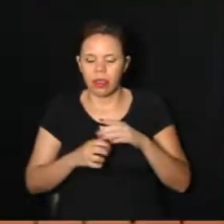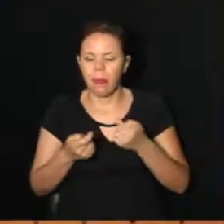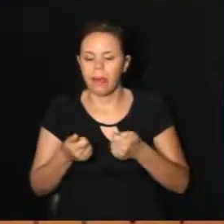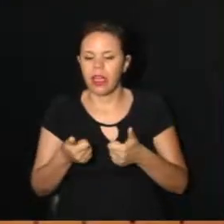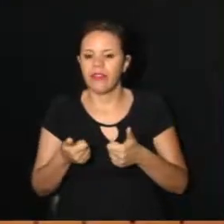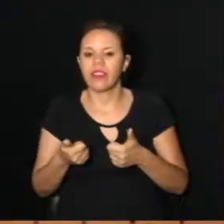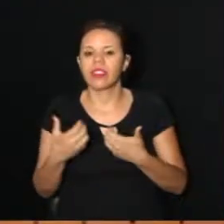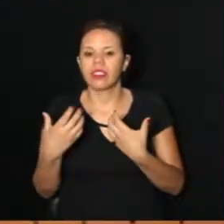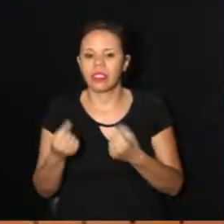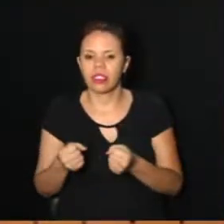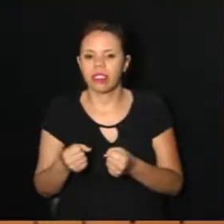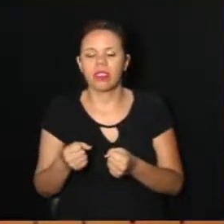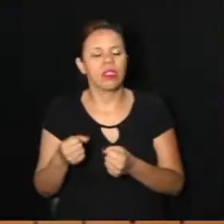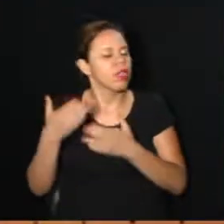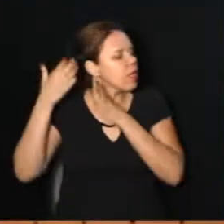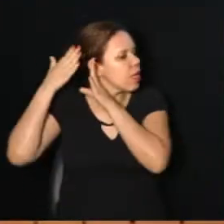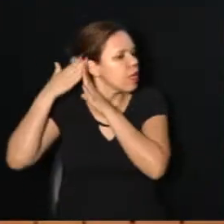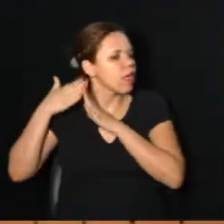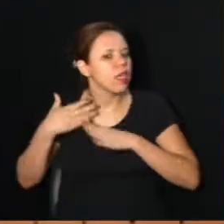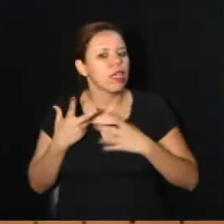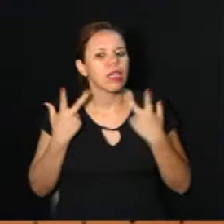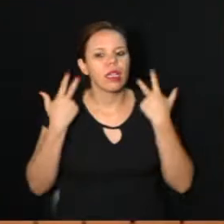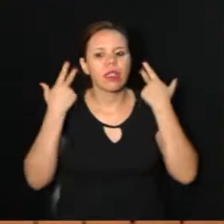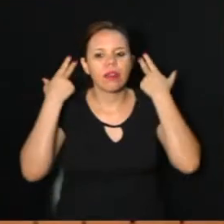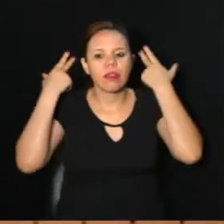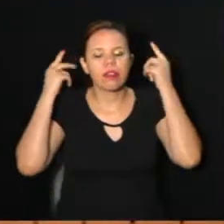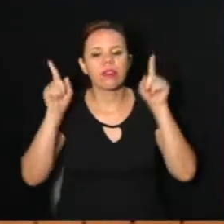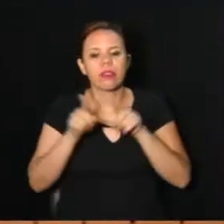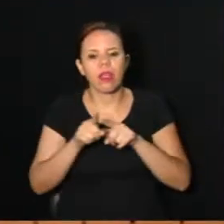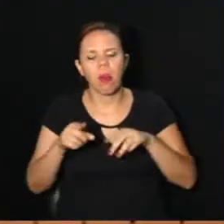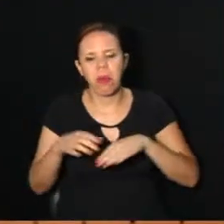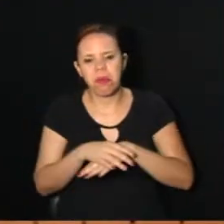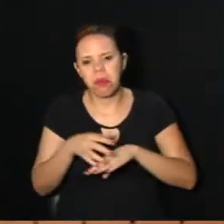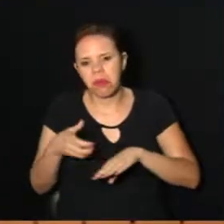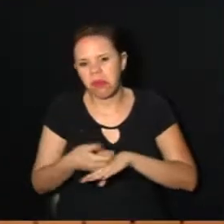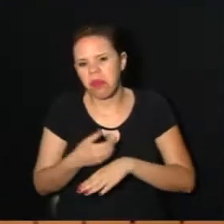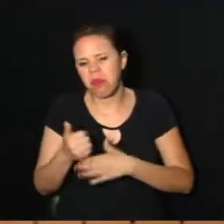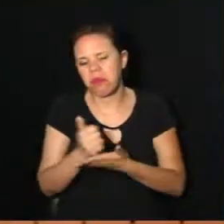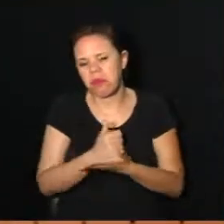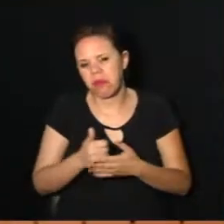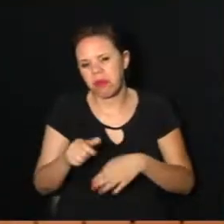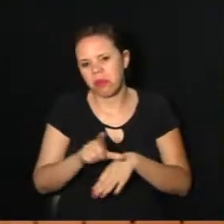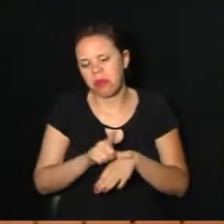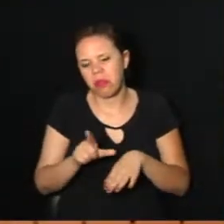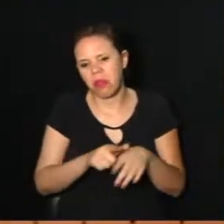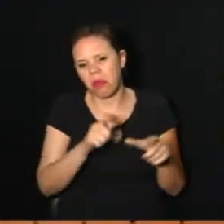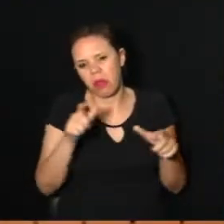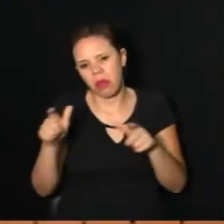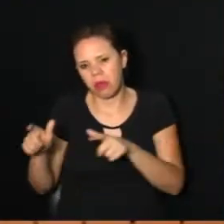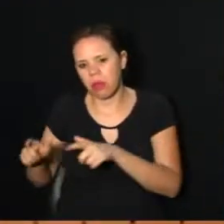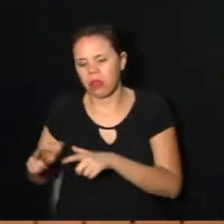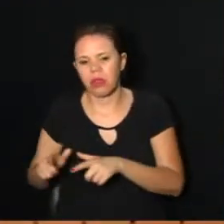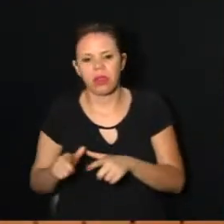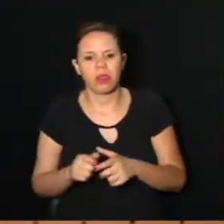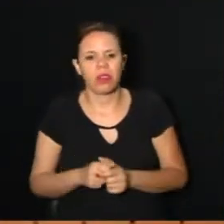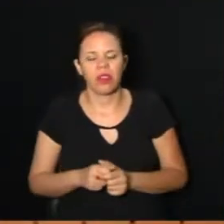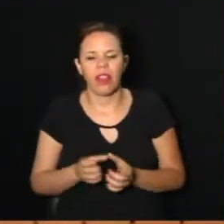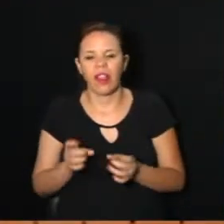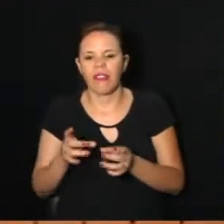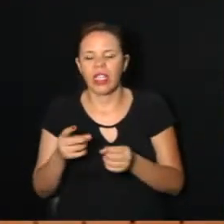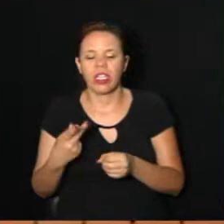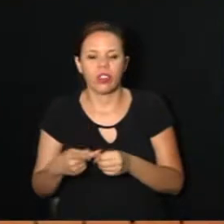beneficiadas, cabeleireiro, né? Quantos que tem sapataria, farmácias, pequenos pontos comerciais em bairros, vendas de